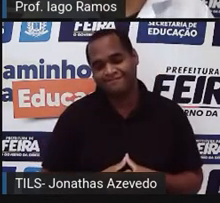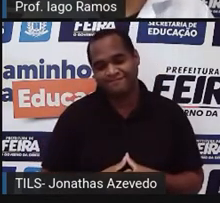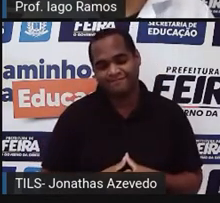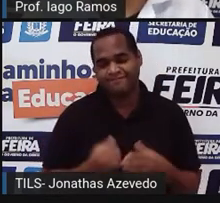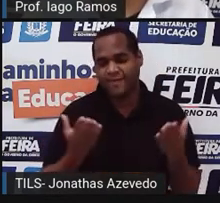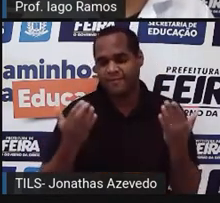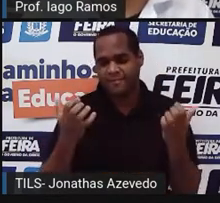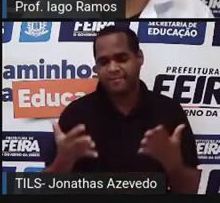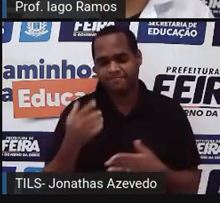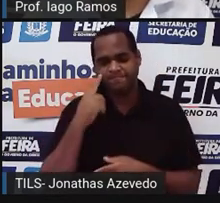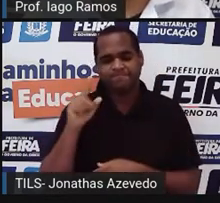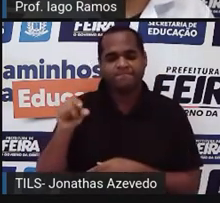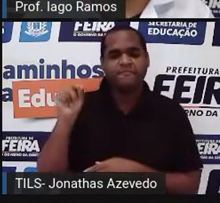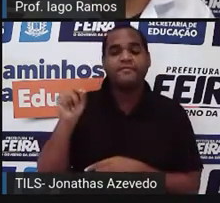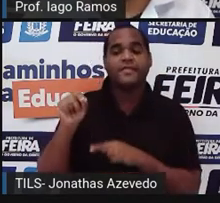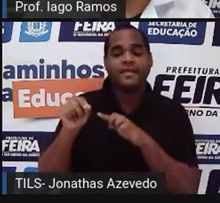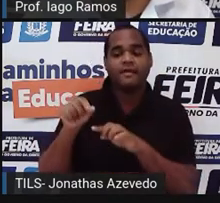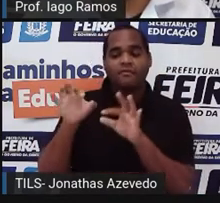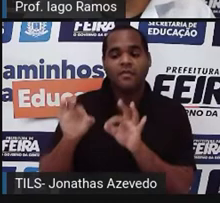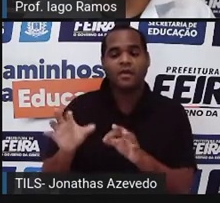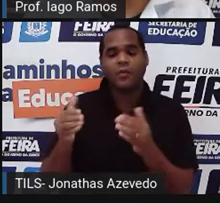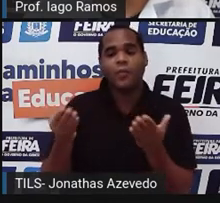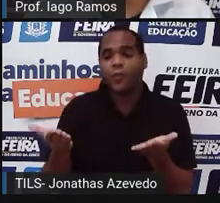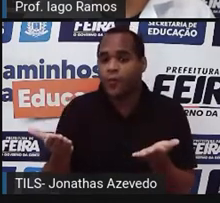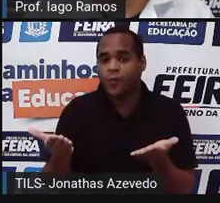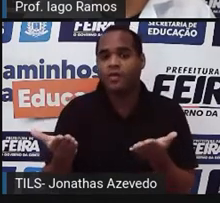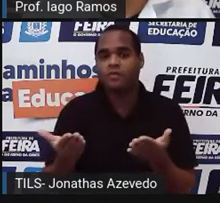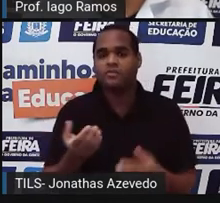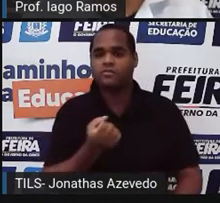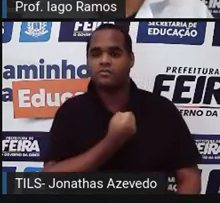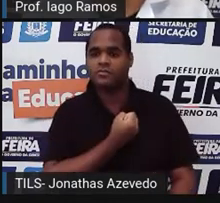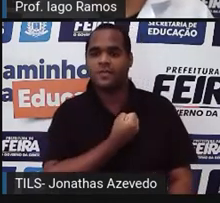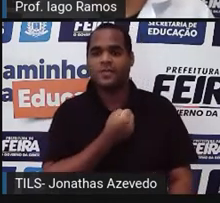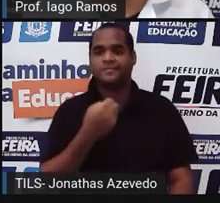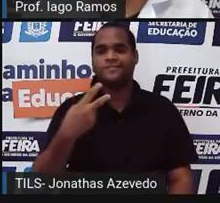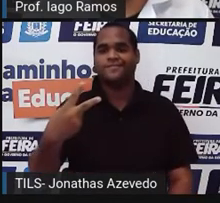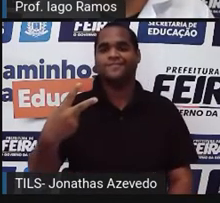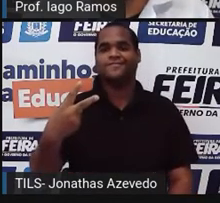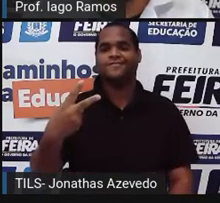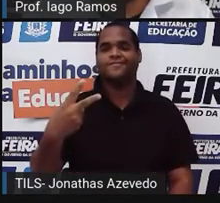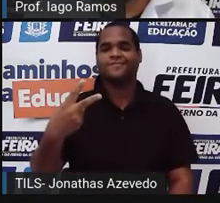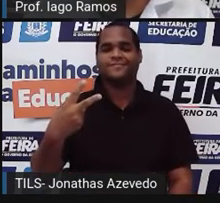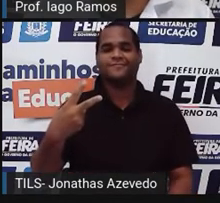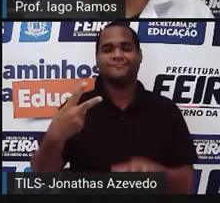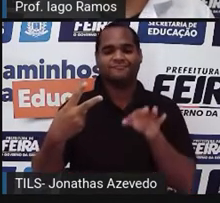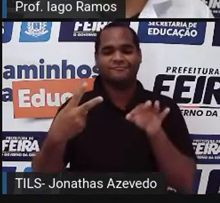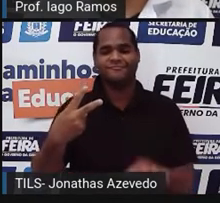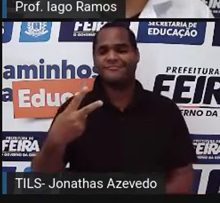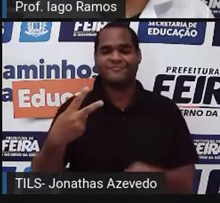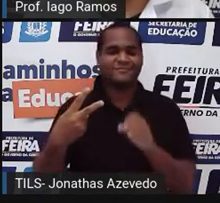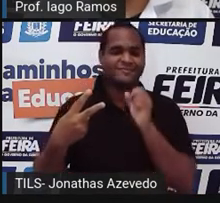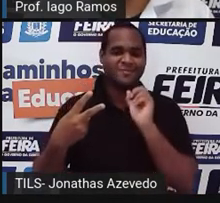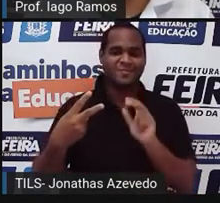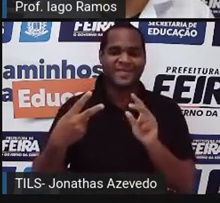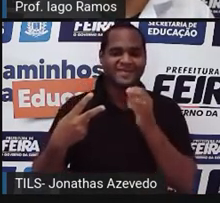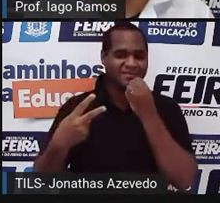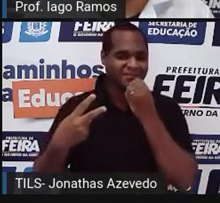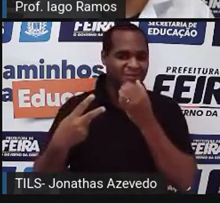Vamos lá, a opção que está correta é a opção de número 2, tá